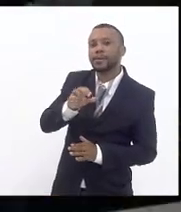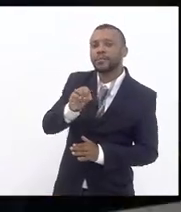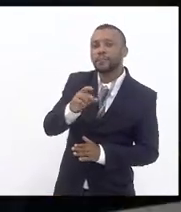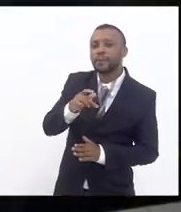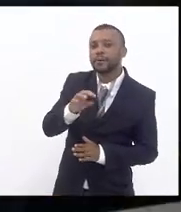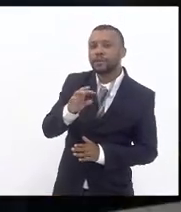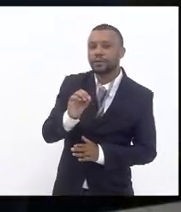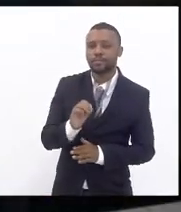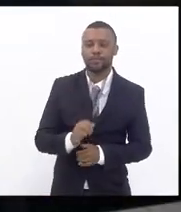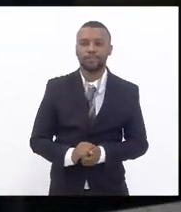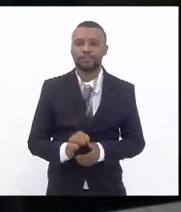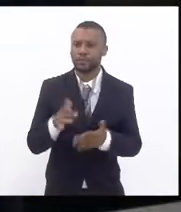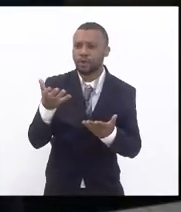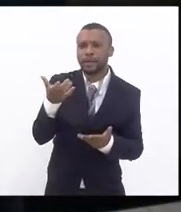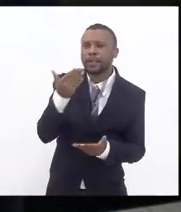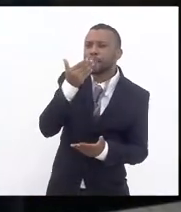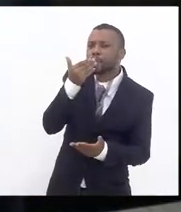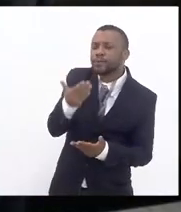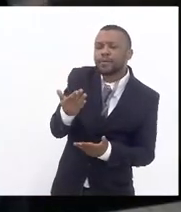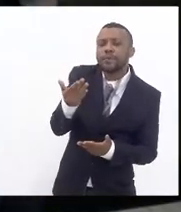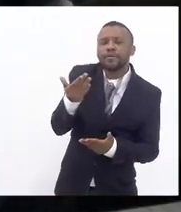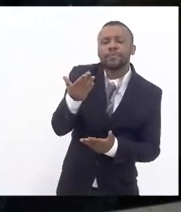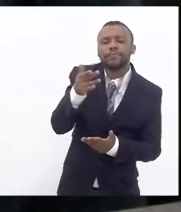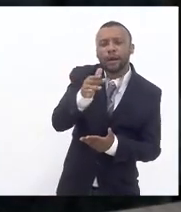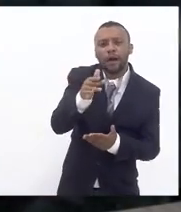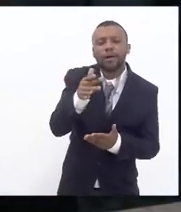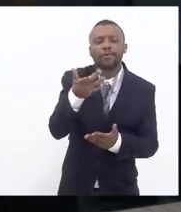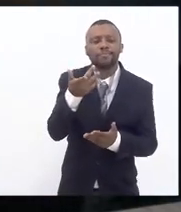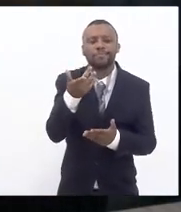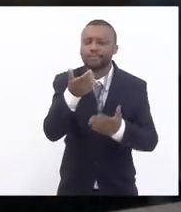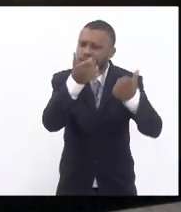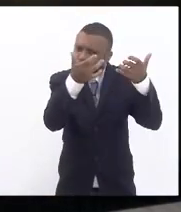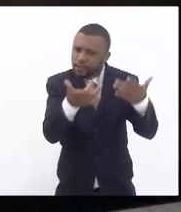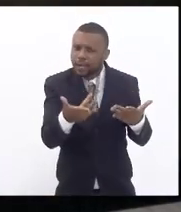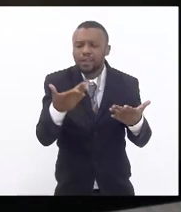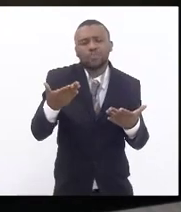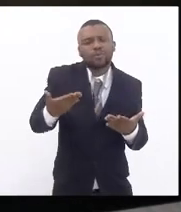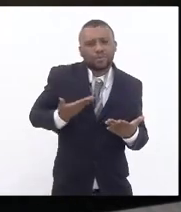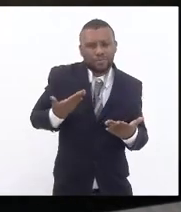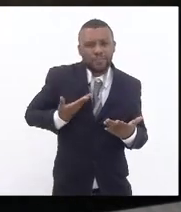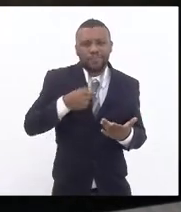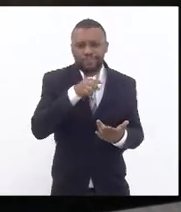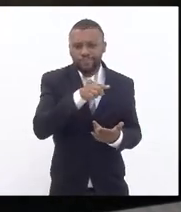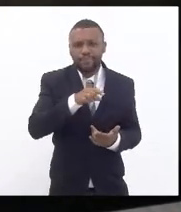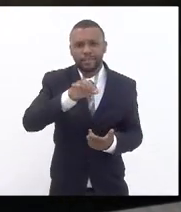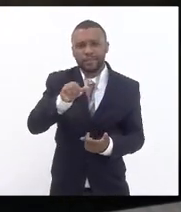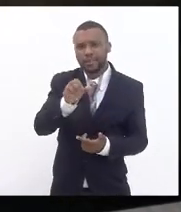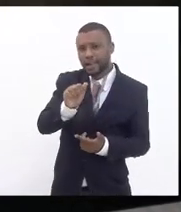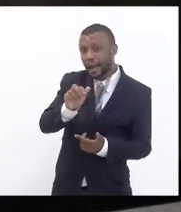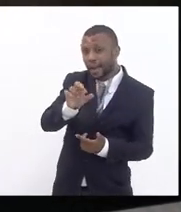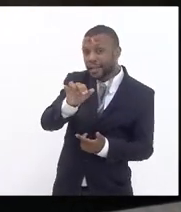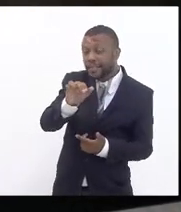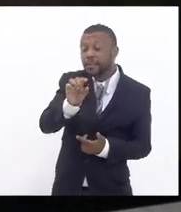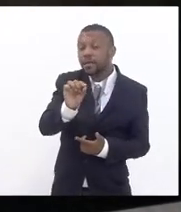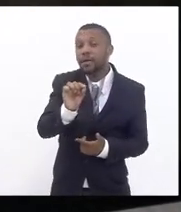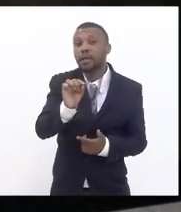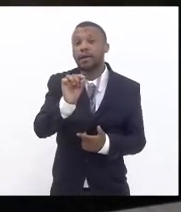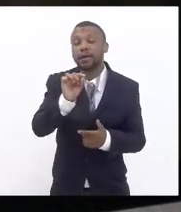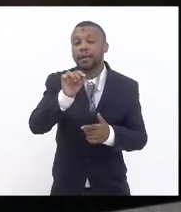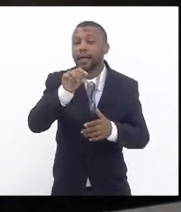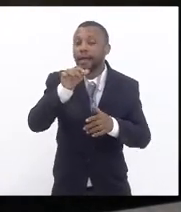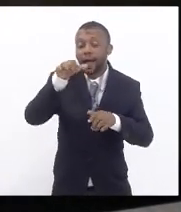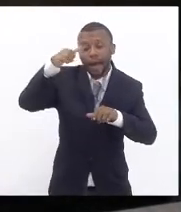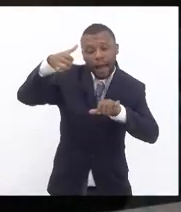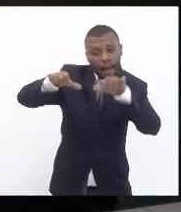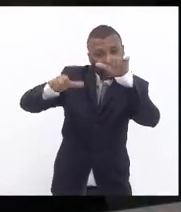Vossa Excelência e chamar a atenção do meu querido amigo, deputado Jari, é que na análise da CCJ, já existe uma